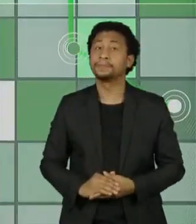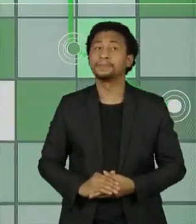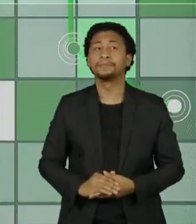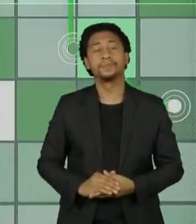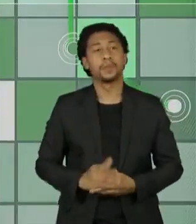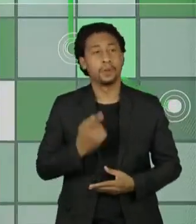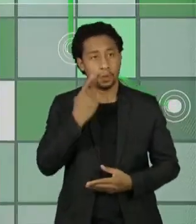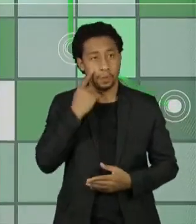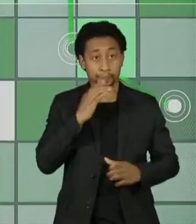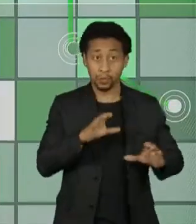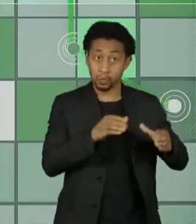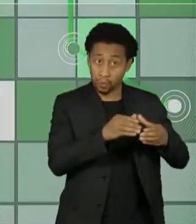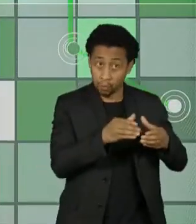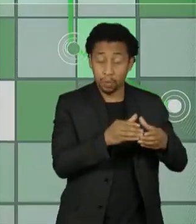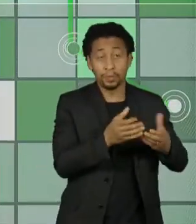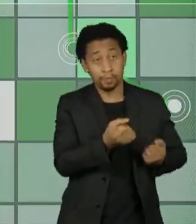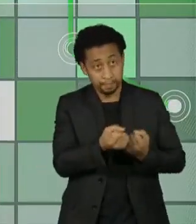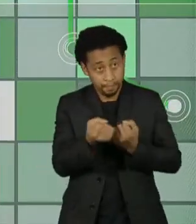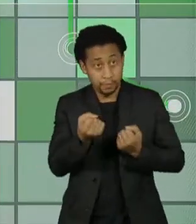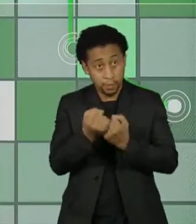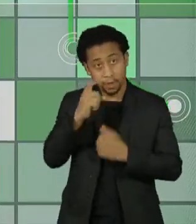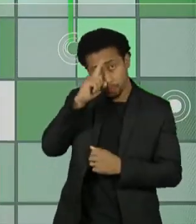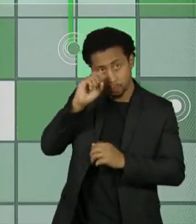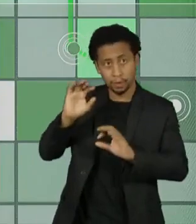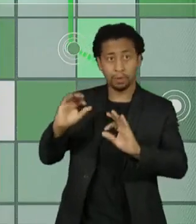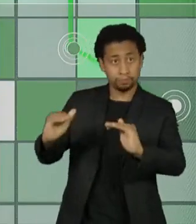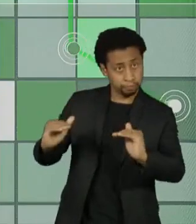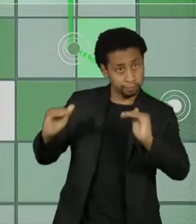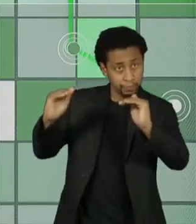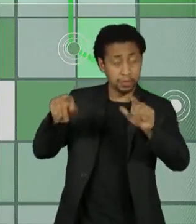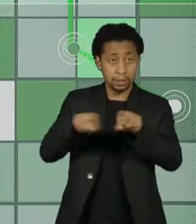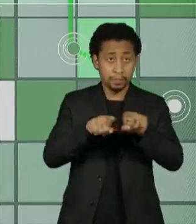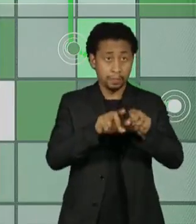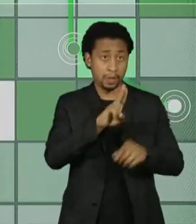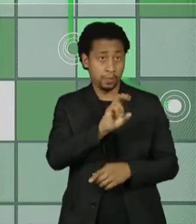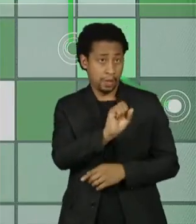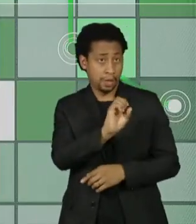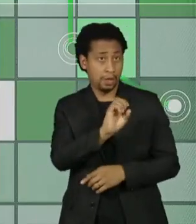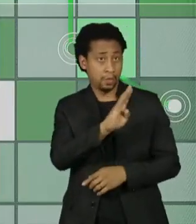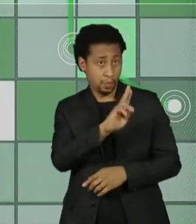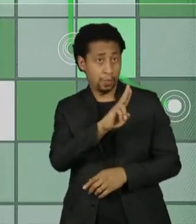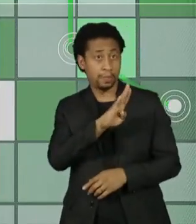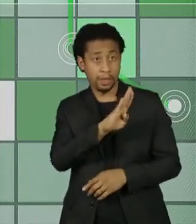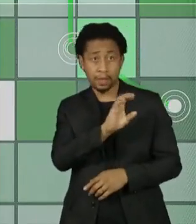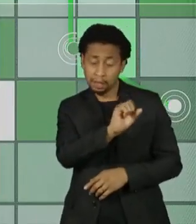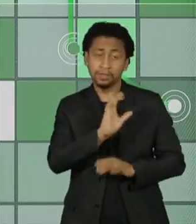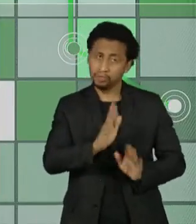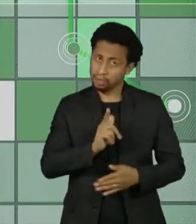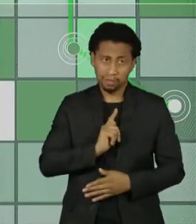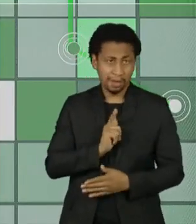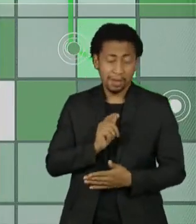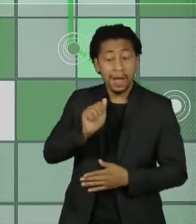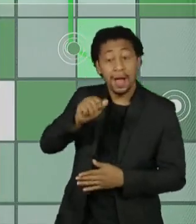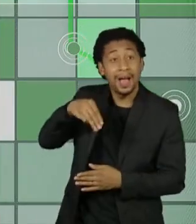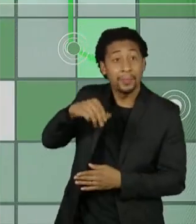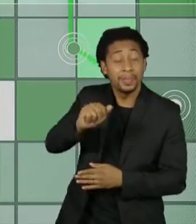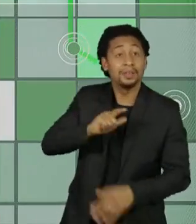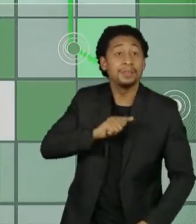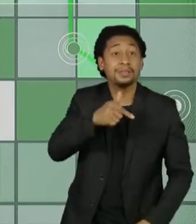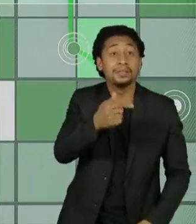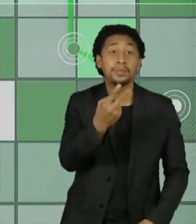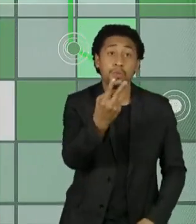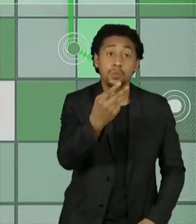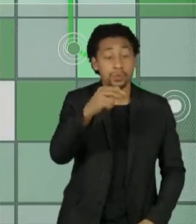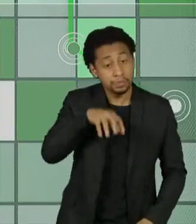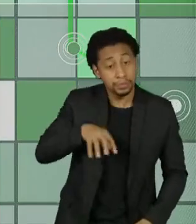rede intermediária entre o Hospital de Alta Complexidade e as UBS já existe em São Paulo, são as AMEs. Nós temos 62 AMEs no estado de São